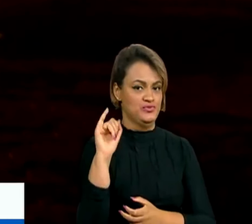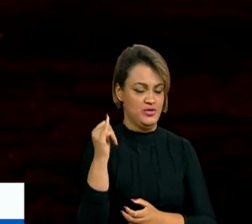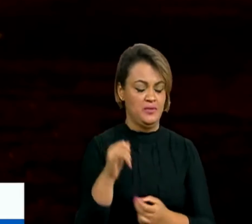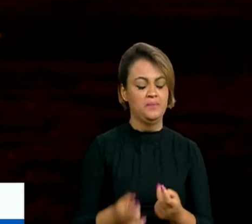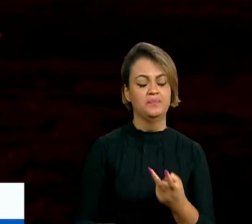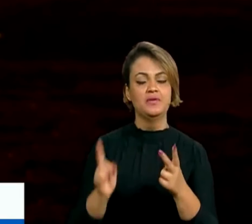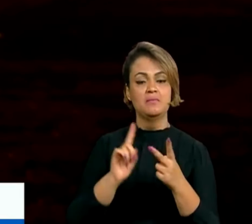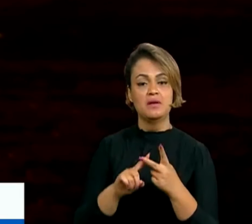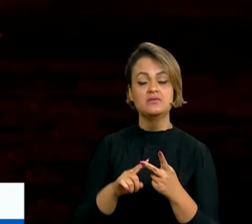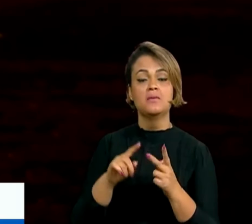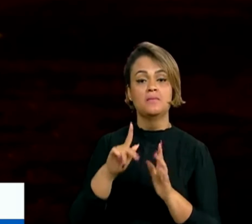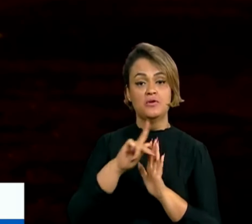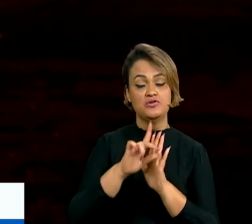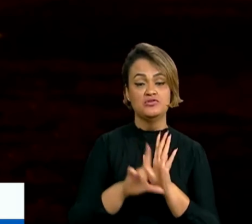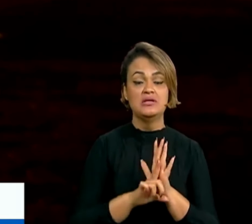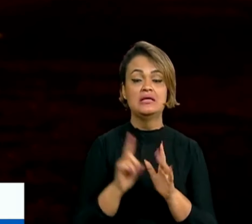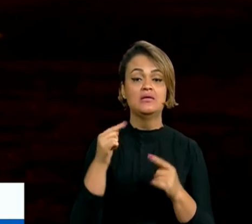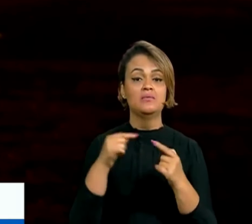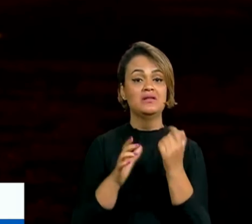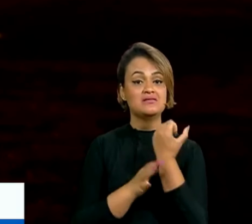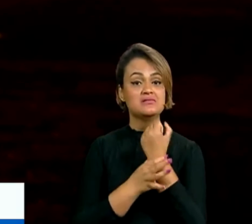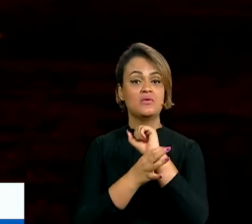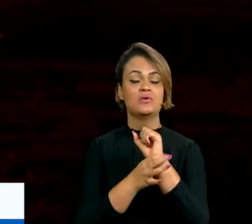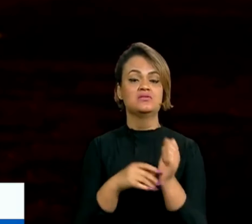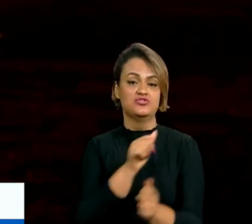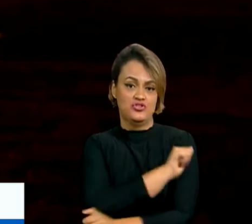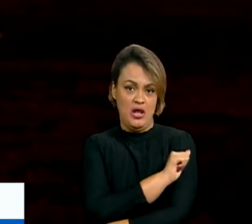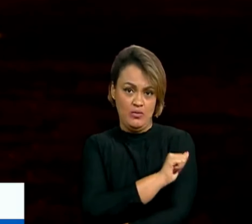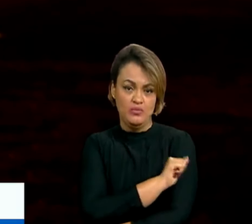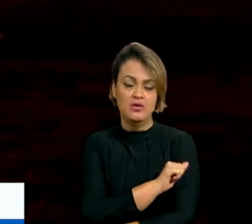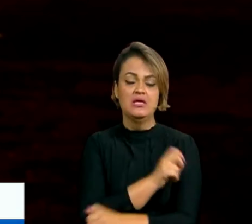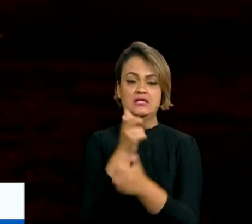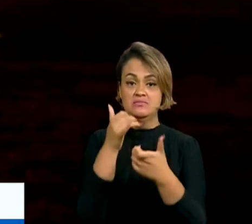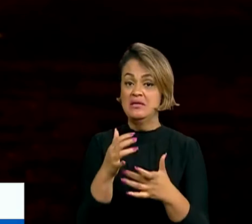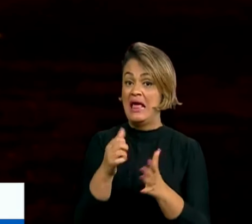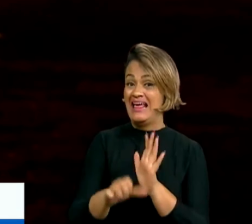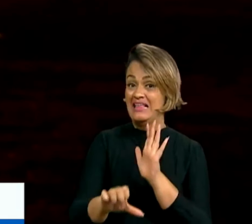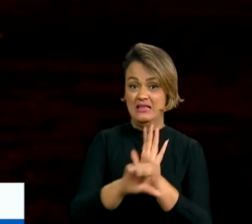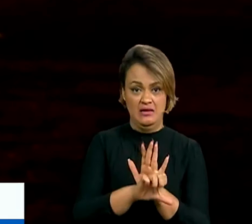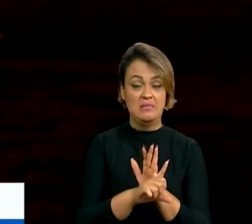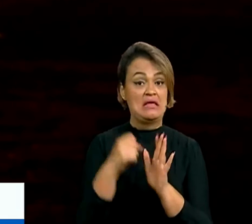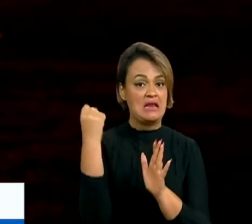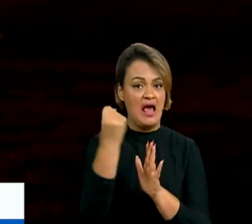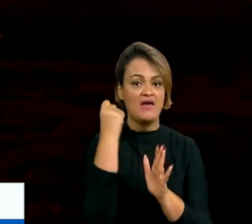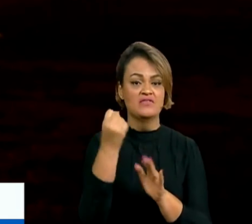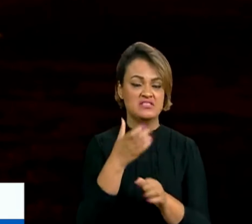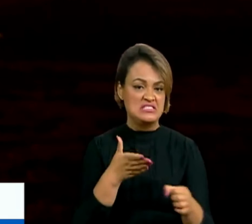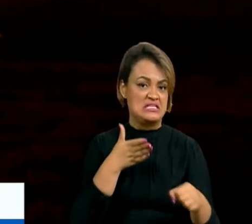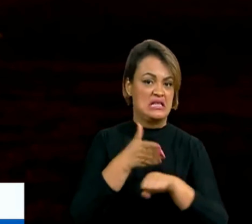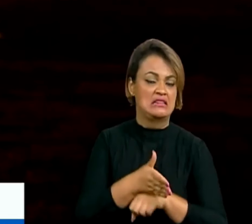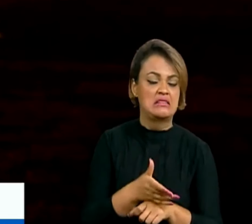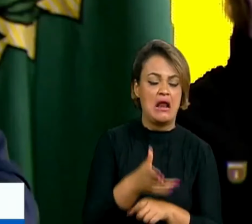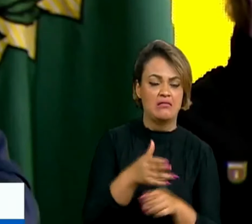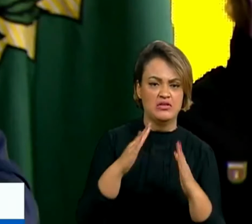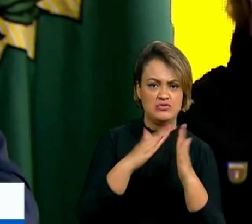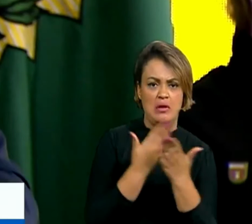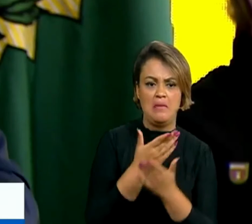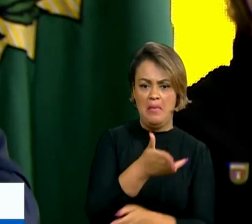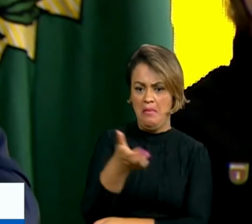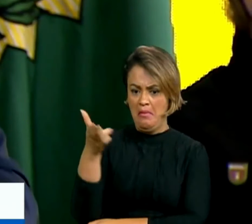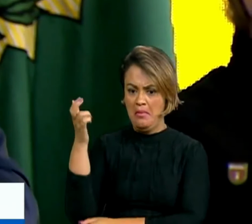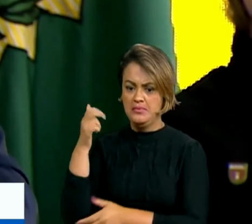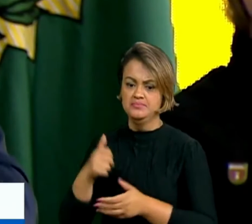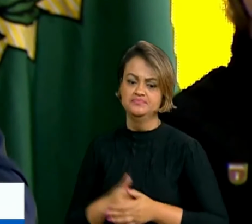outro projeto, que tem a ver com segurança dos estudantes, classifica como crime hediondo os ataques às escolas. A